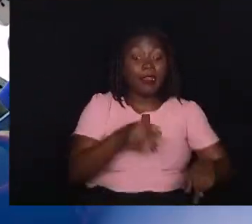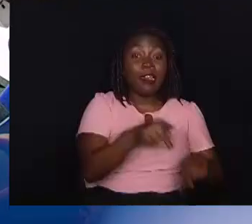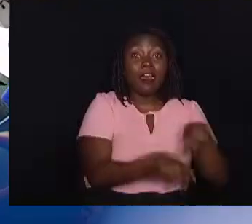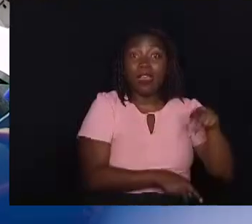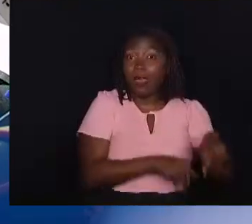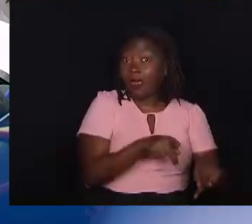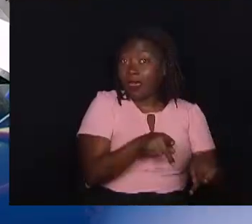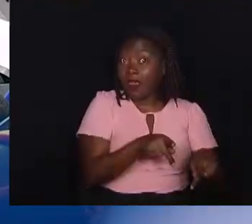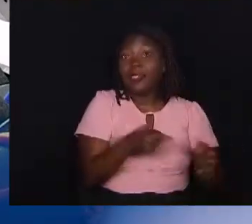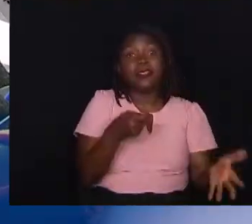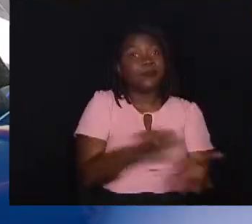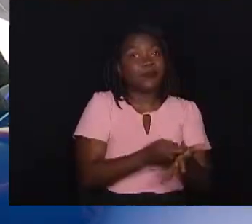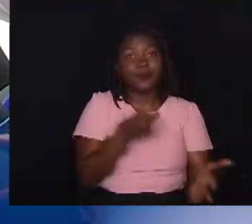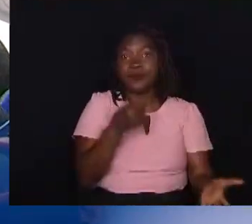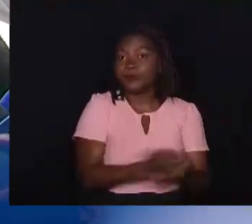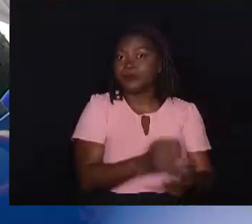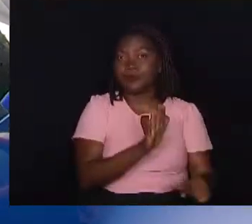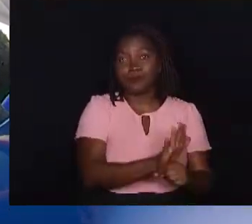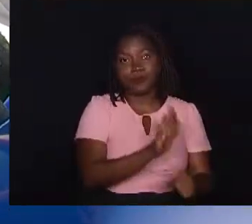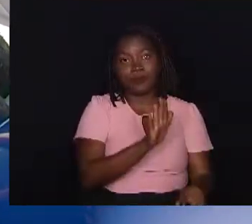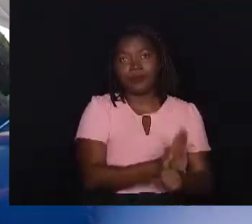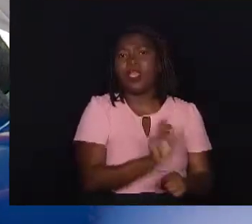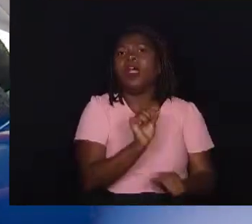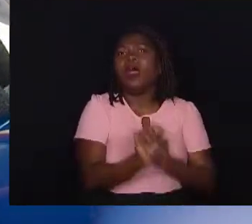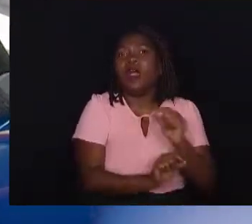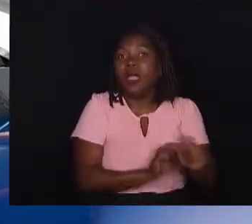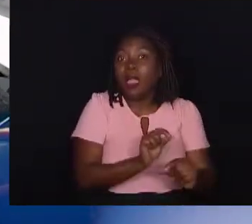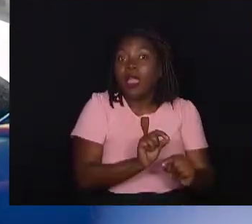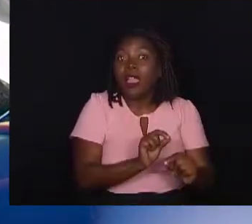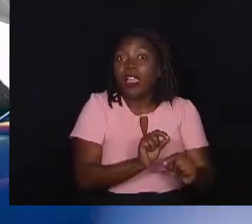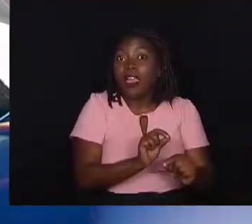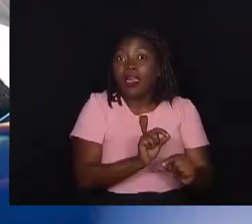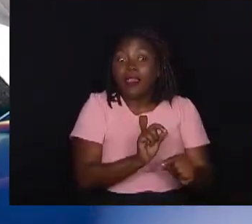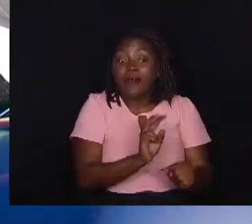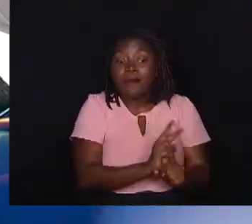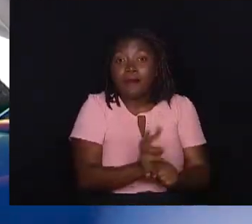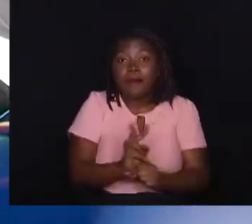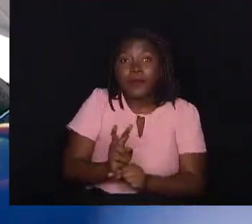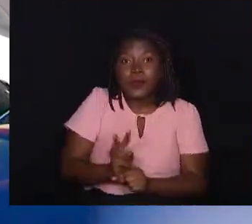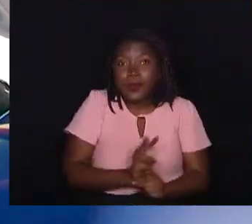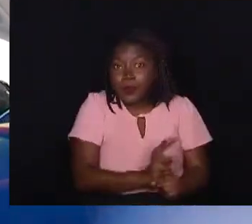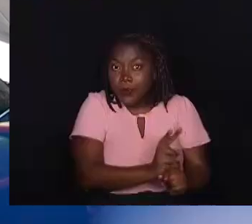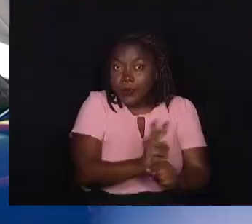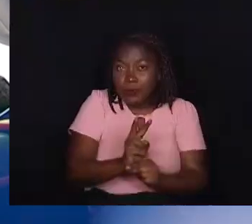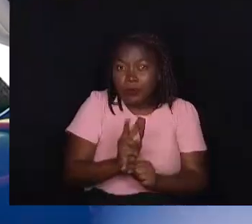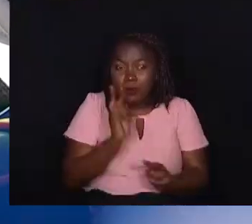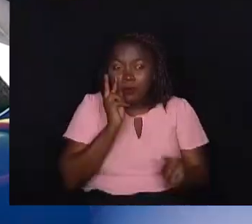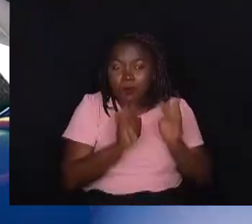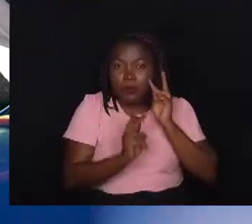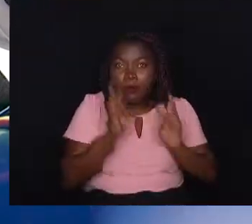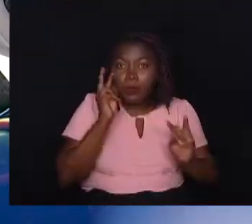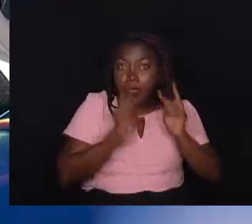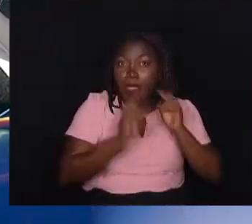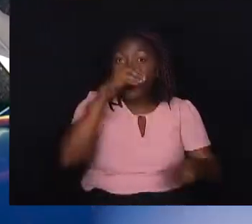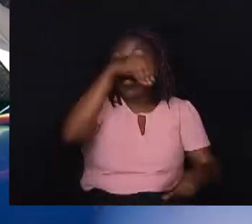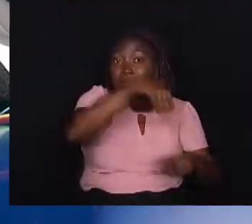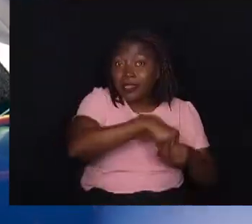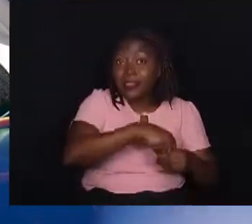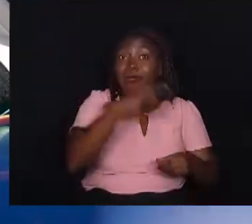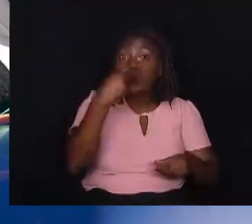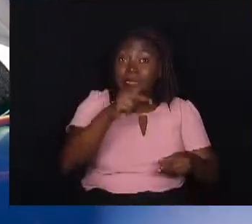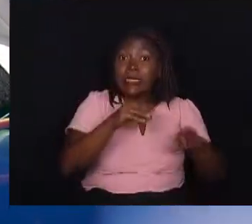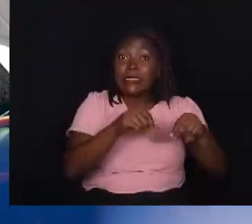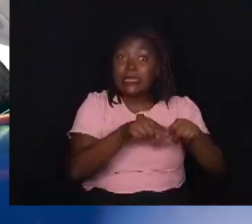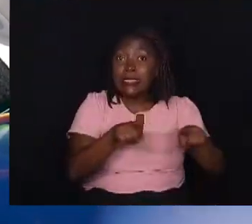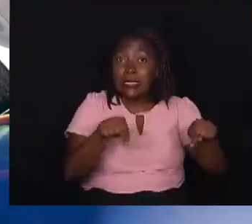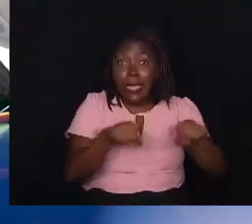população tem que colaborar no sentido de fazer uma fiscalização, uma vistoria